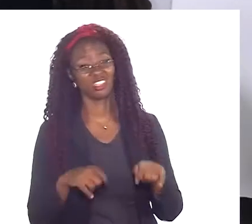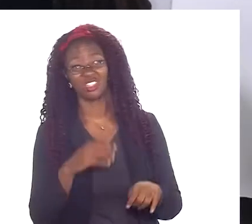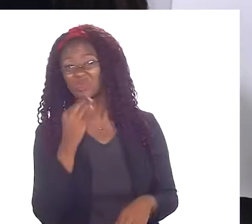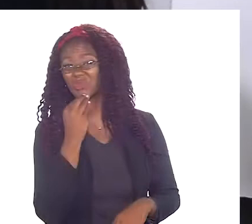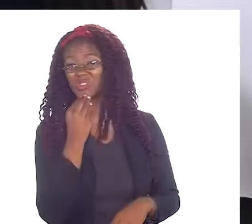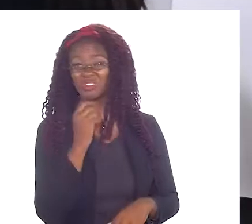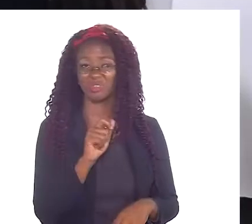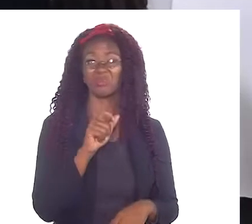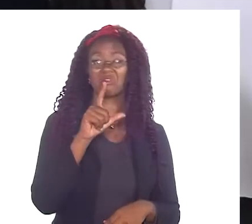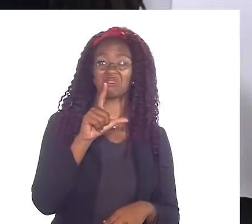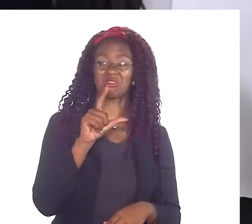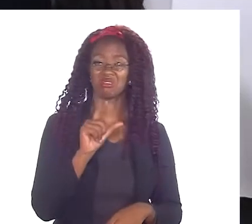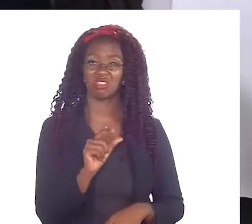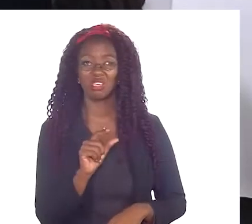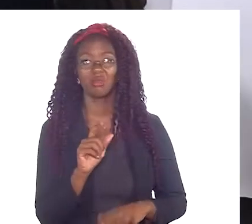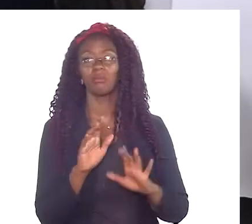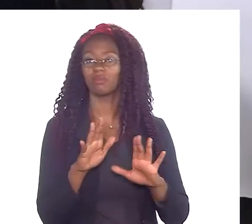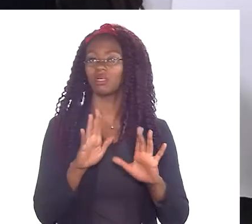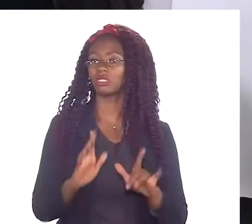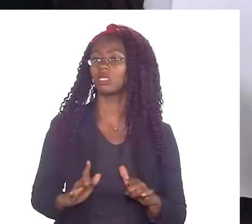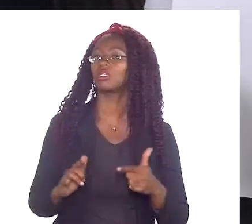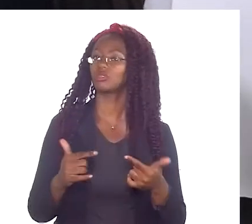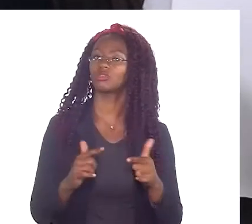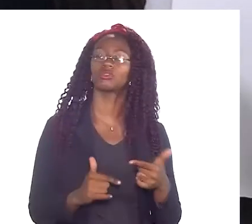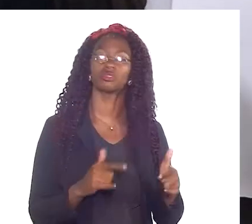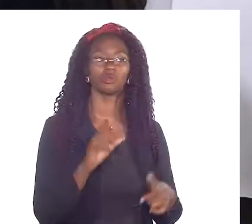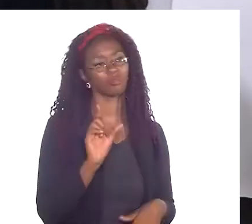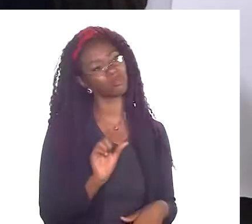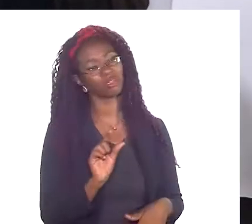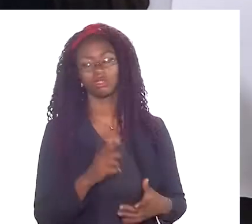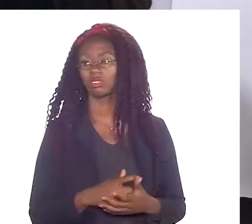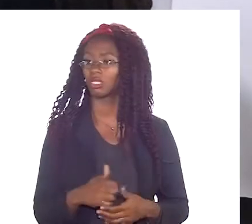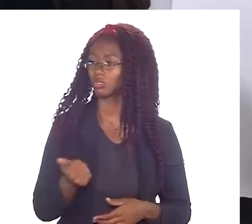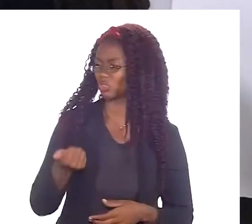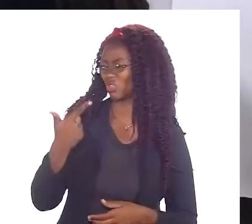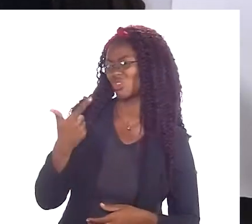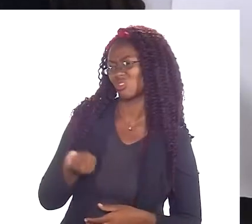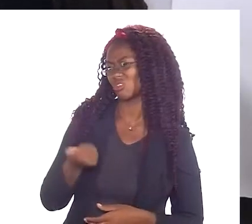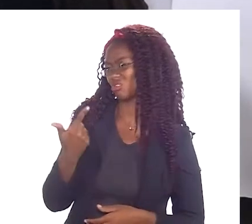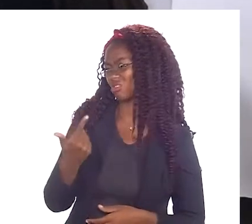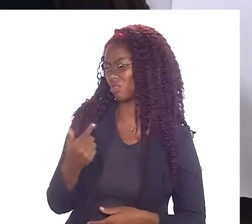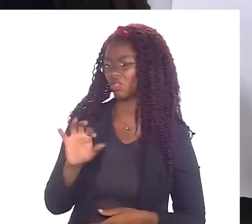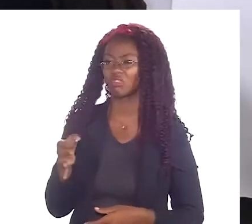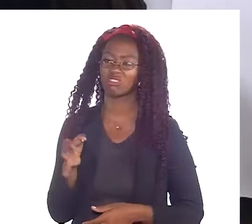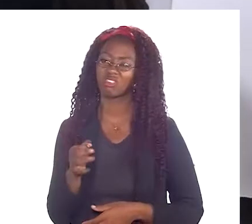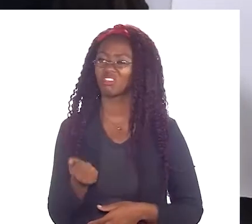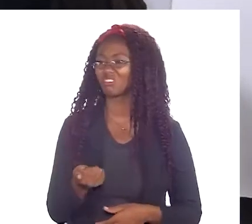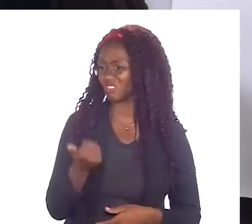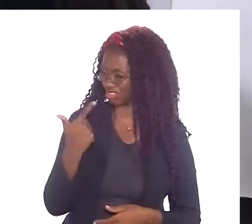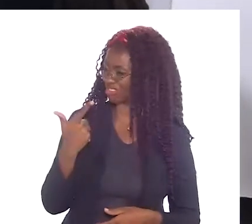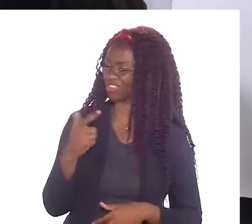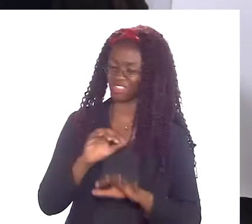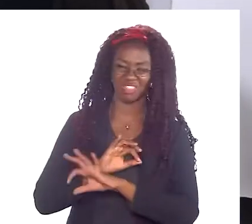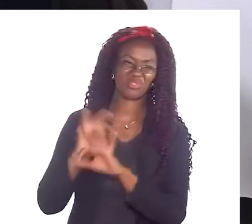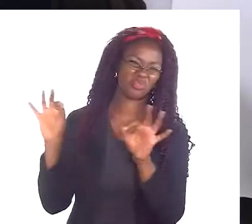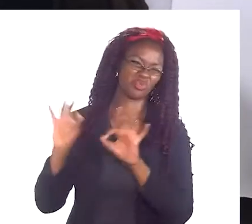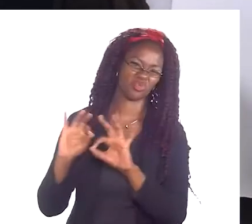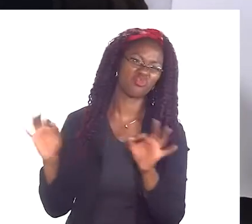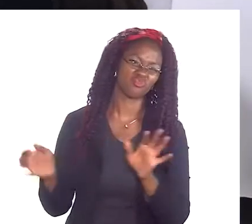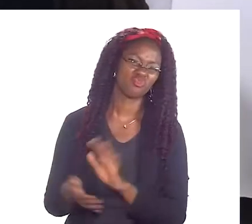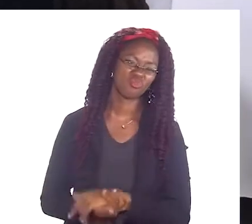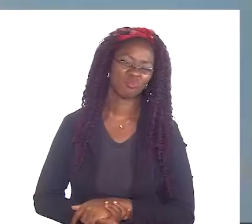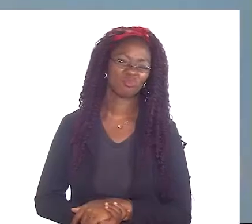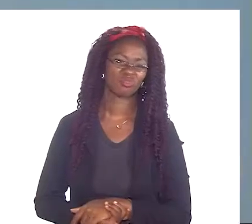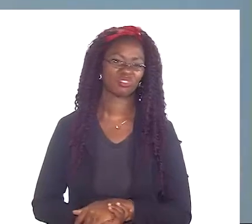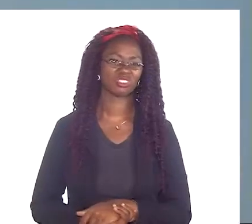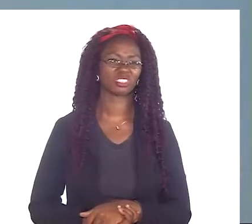a possibilidade 14, de aumentar e diminuir, mas quanto menos ações, eu acredito, 12, né? 12. Eu acho que